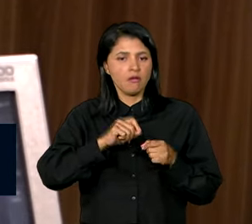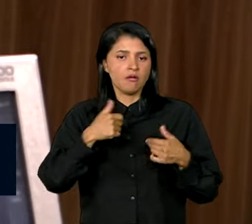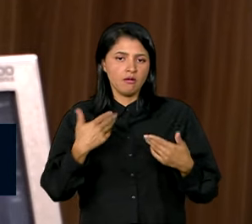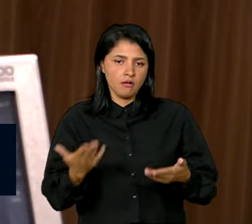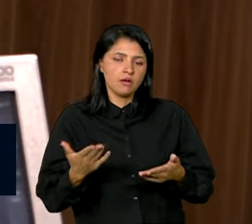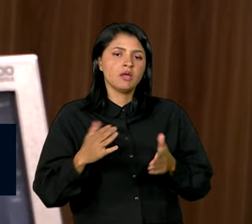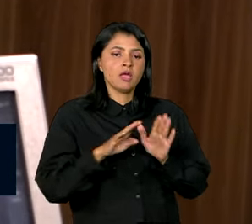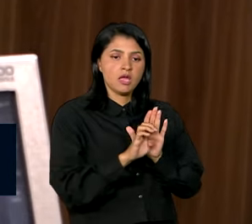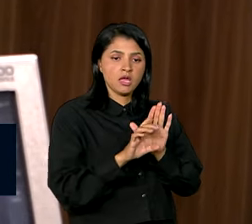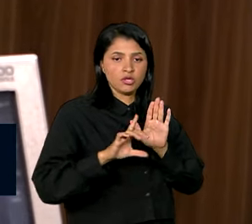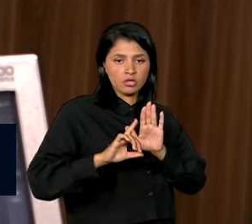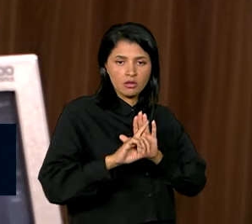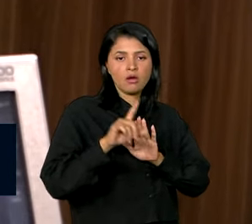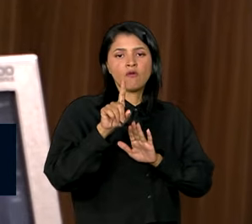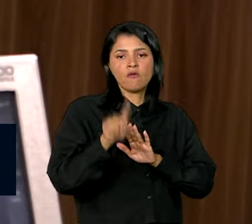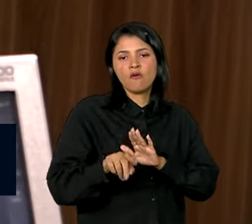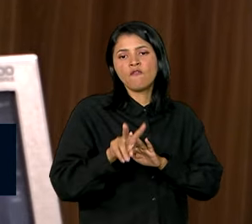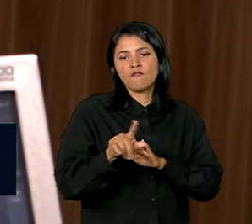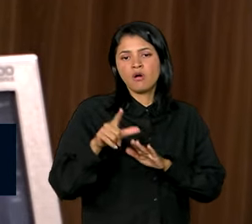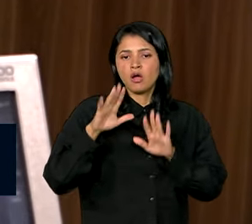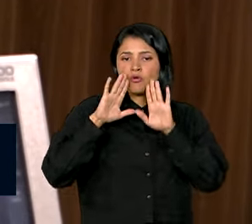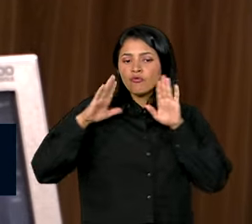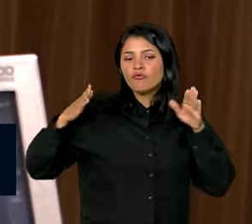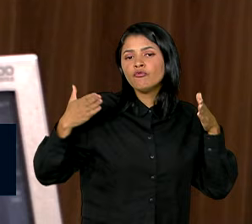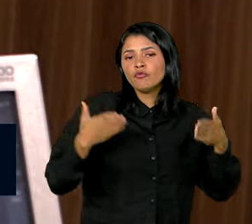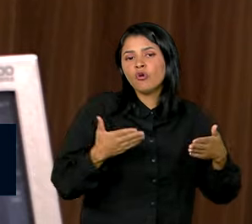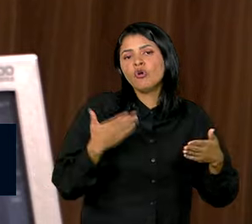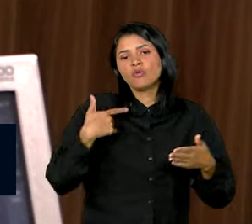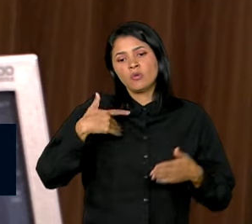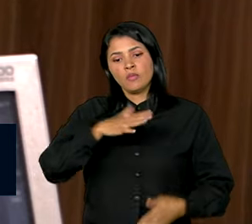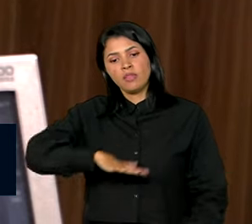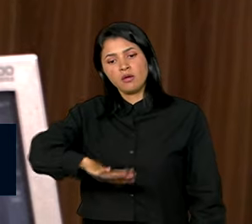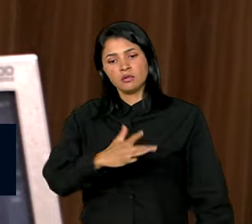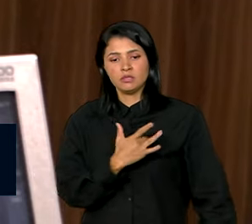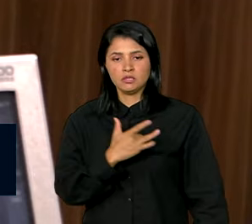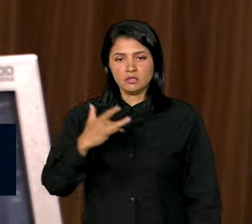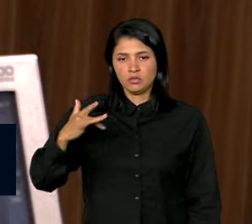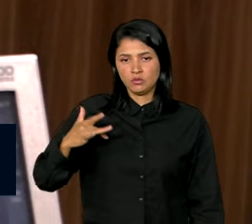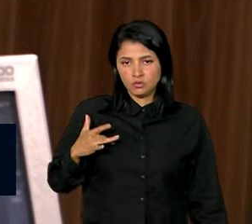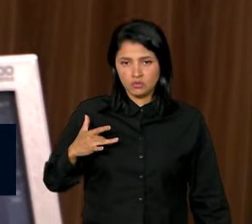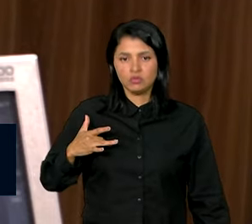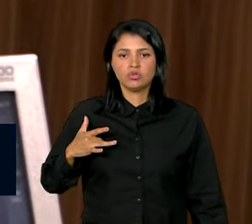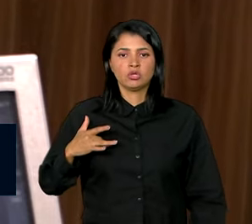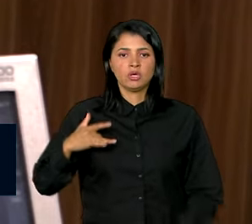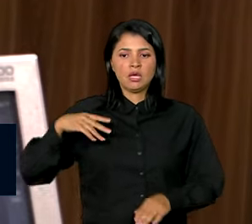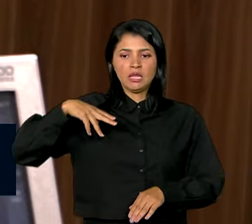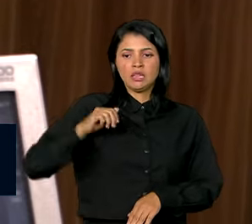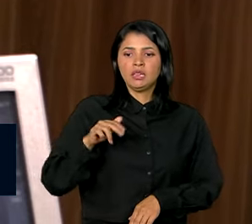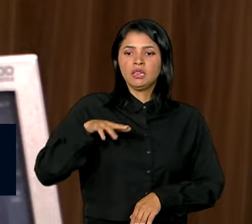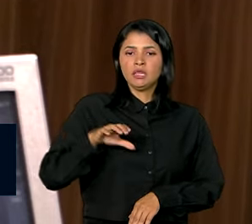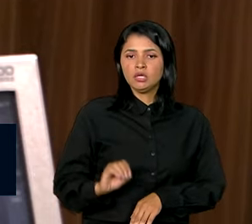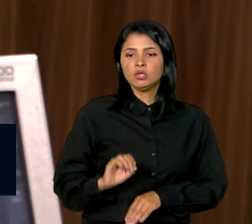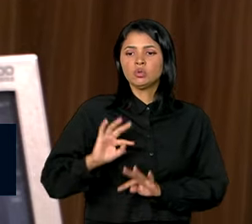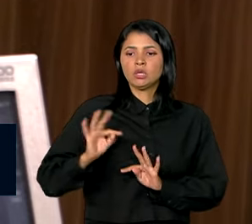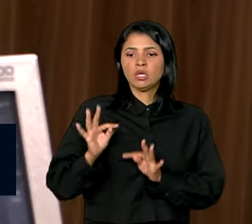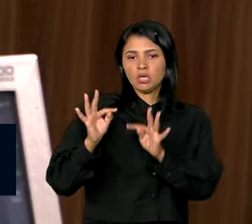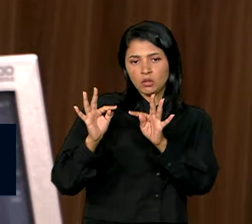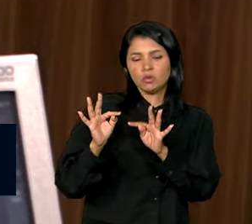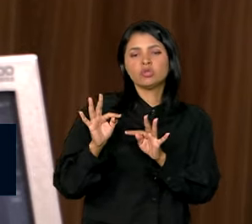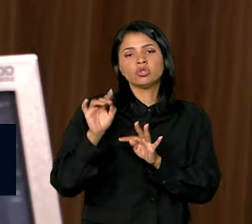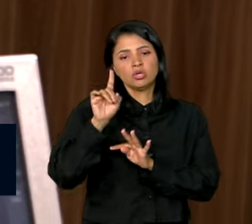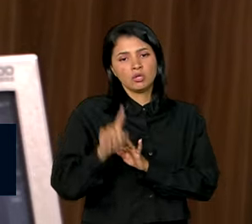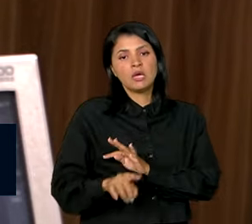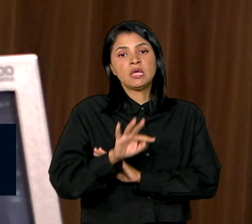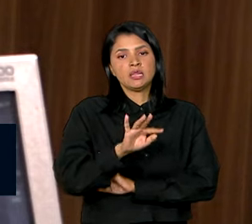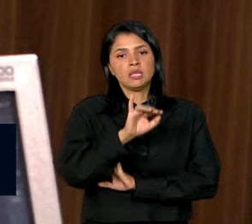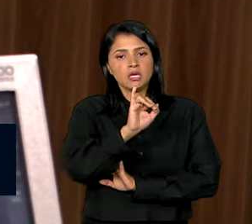os editais, né, vão estar focados na saúde, em nanotecnologia, em